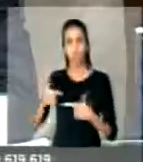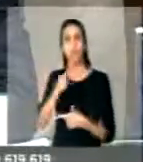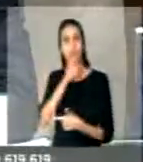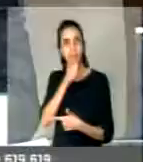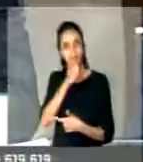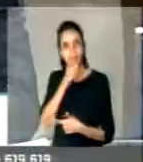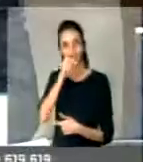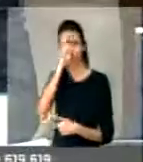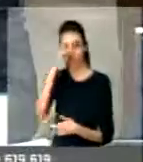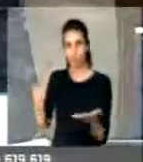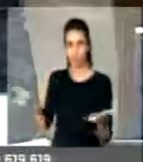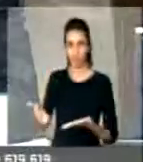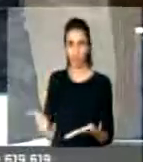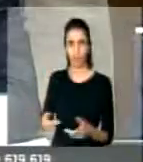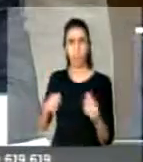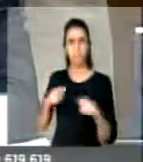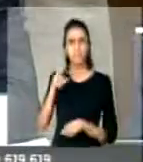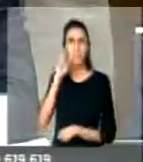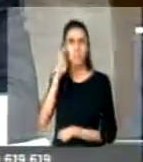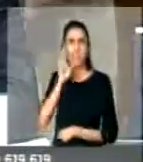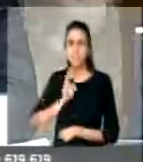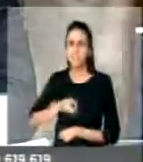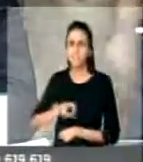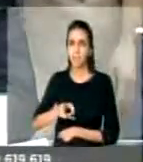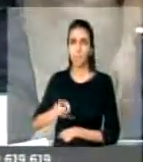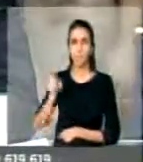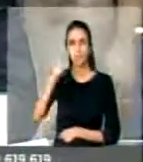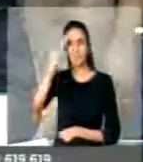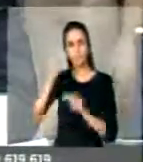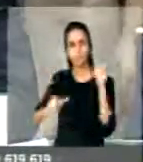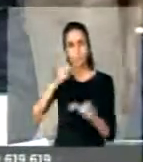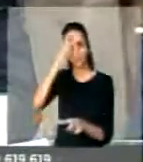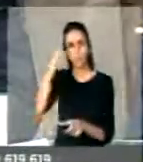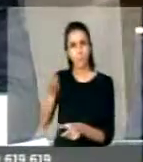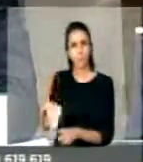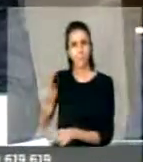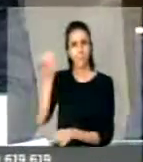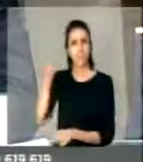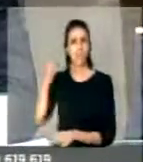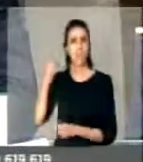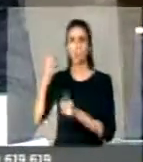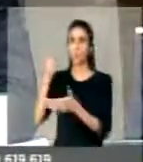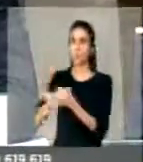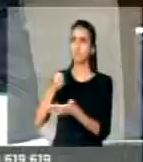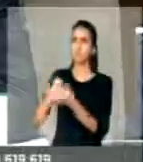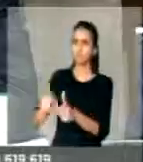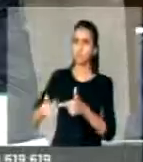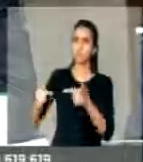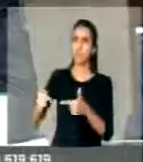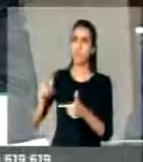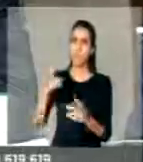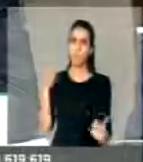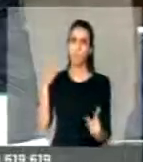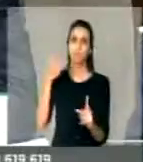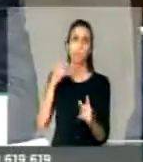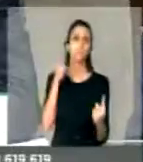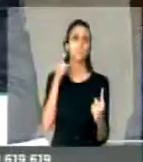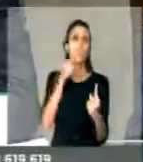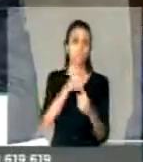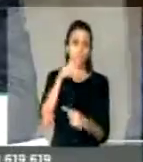acesa a memória desses revolucionários é, enfim, um dos principais objetivos desta